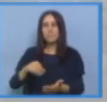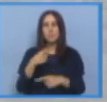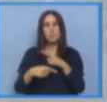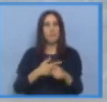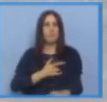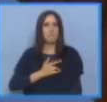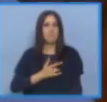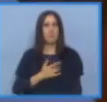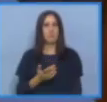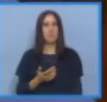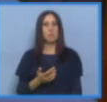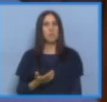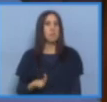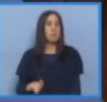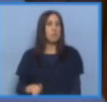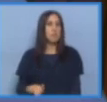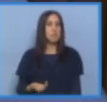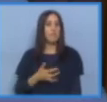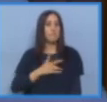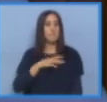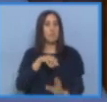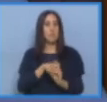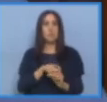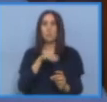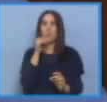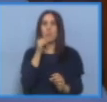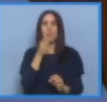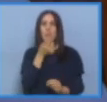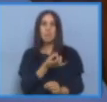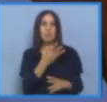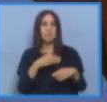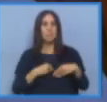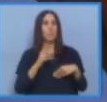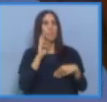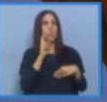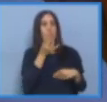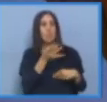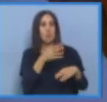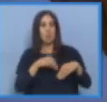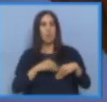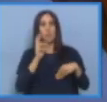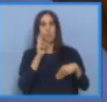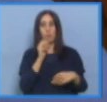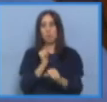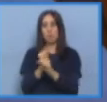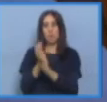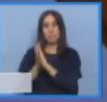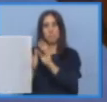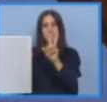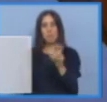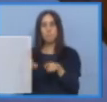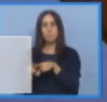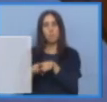amor. E dentro do amor encontramos sempre o valor da tolerância, não é? E o valor da tolerância no contexto de trabalho, no contexto político e